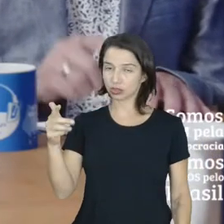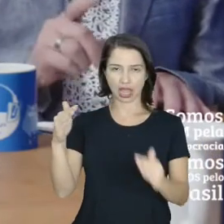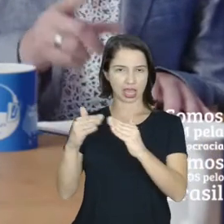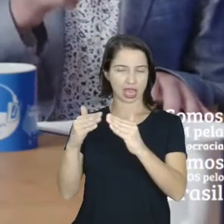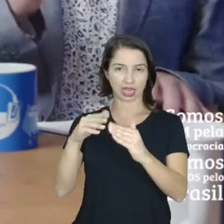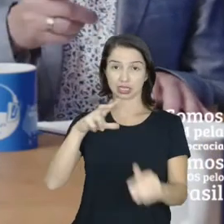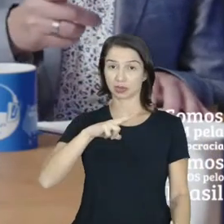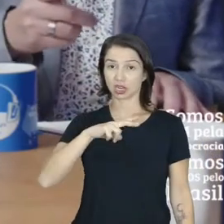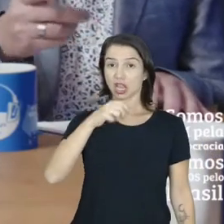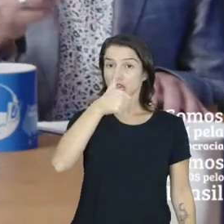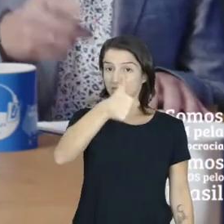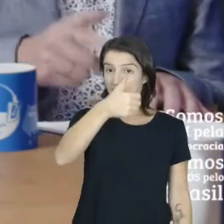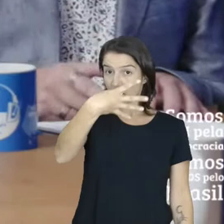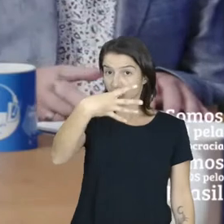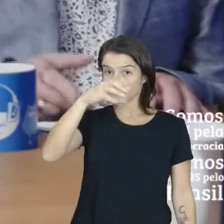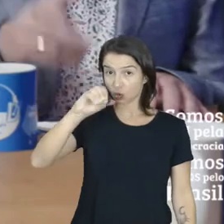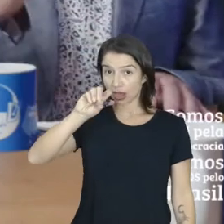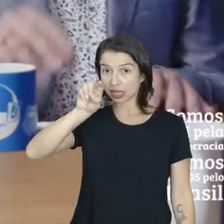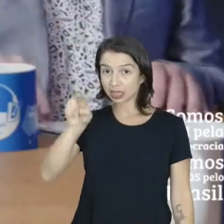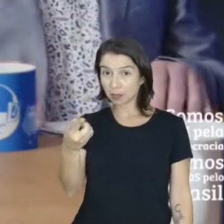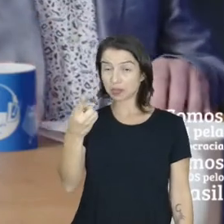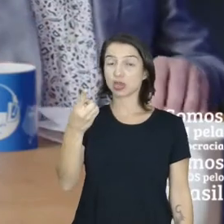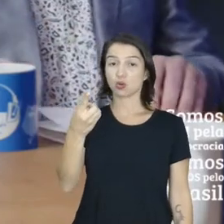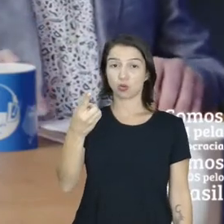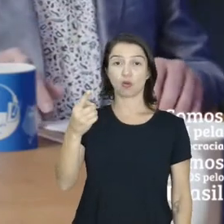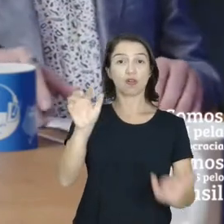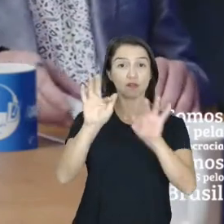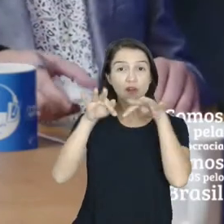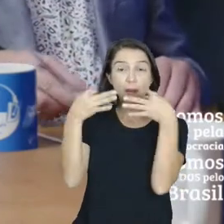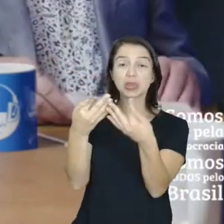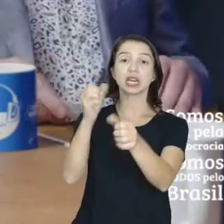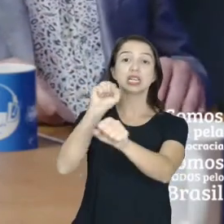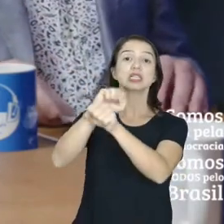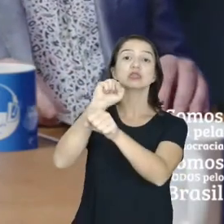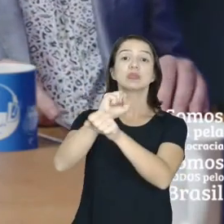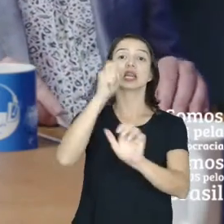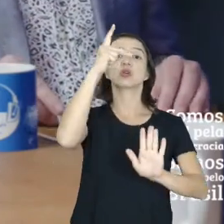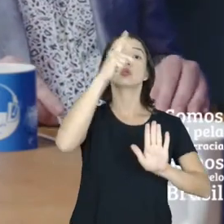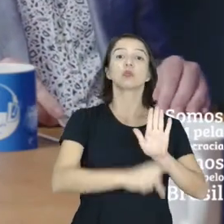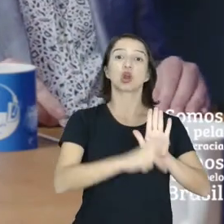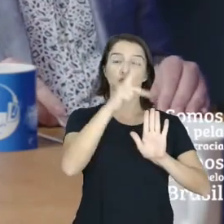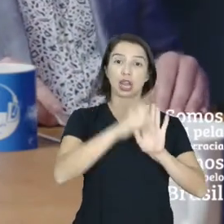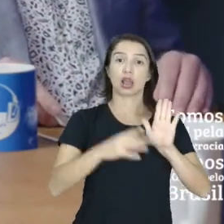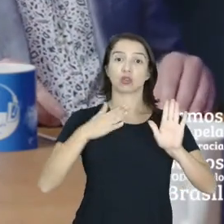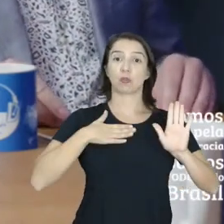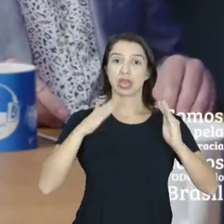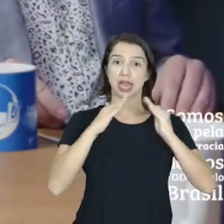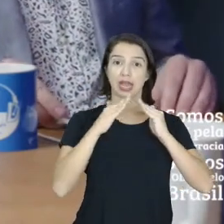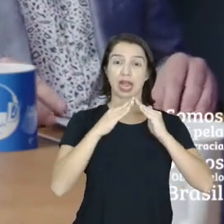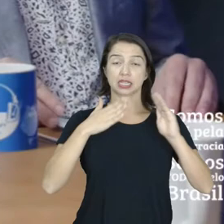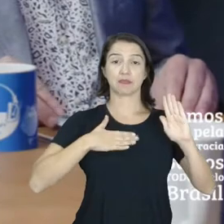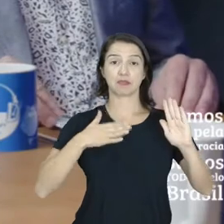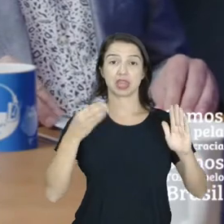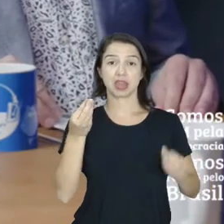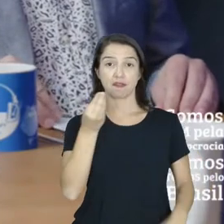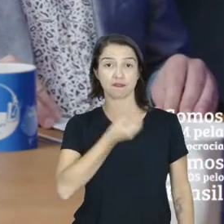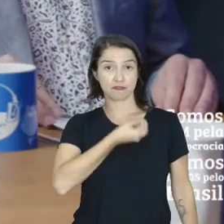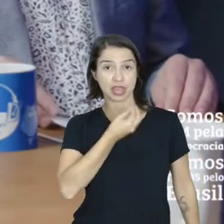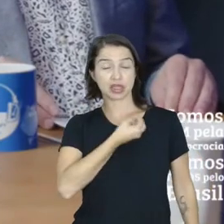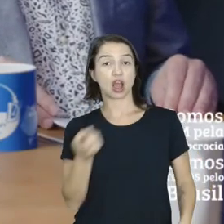mil famílias que estão esperando a volta do programa, mas vai voltar com tudo. Olha, a gente tem se inspirado